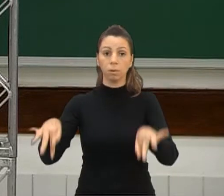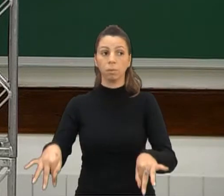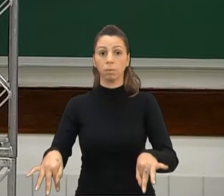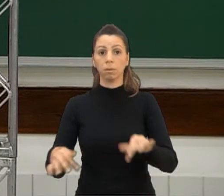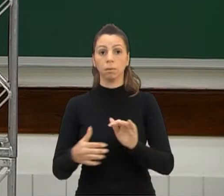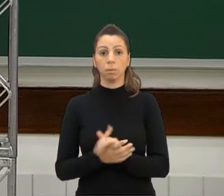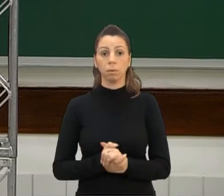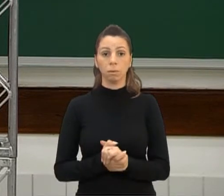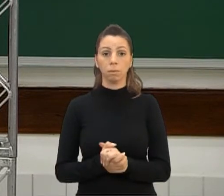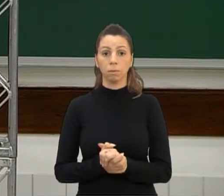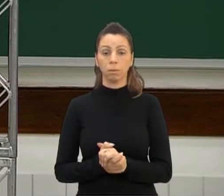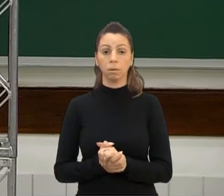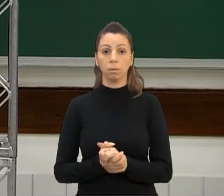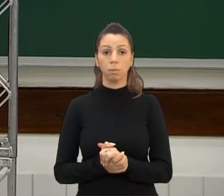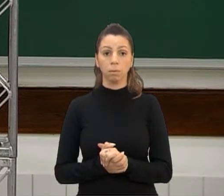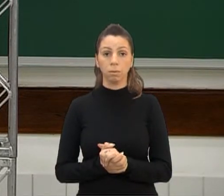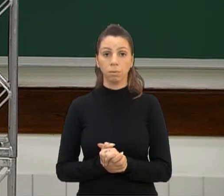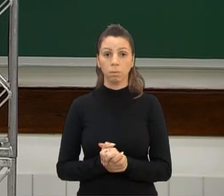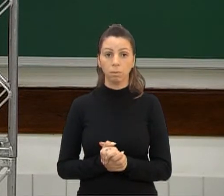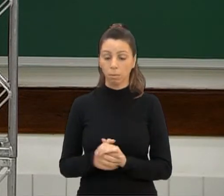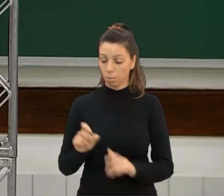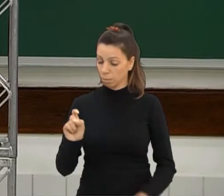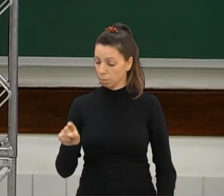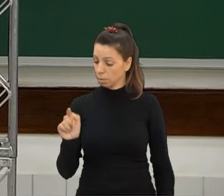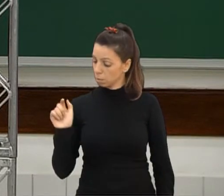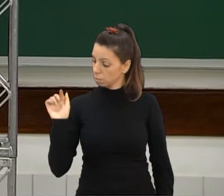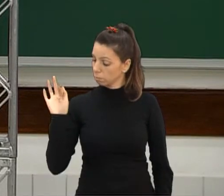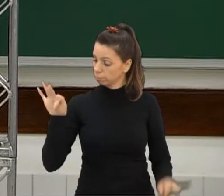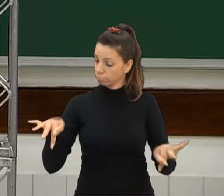deixa eu pensar aqui num exemplo rapidinho,